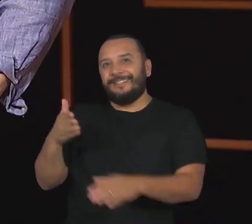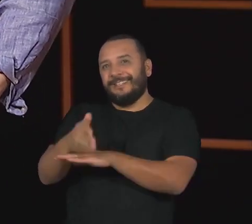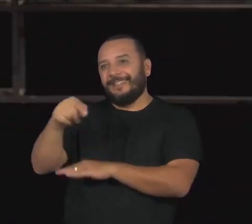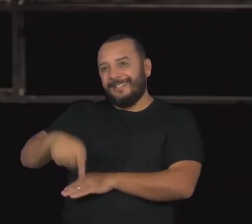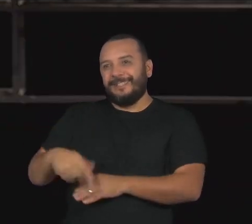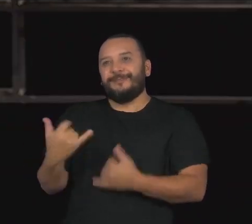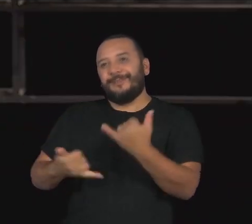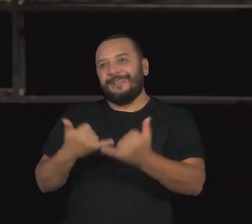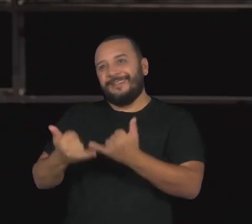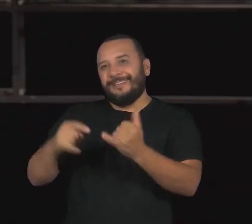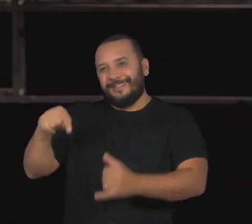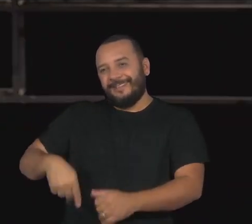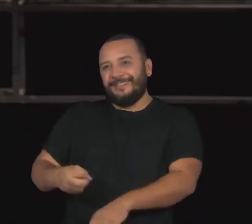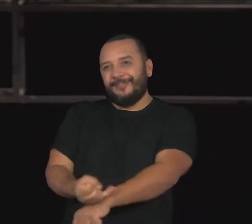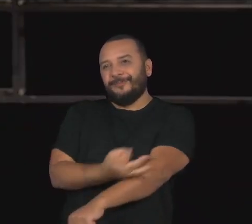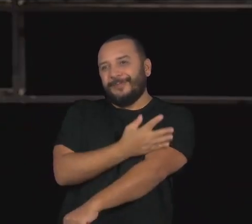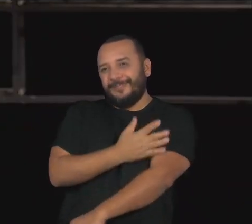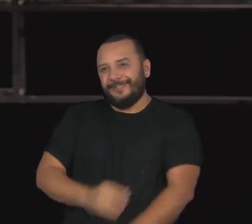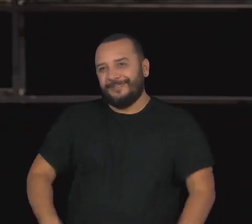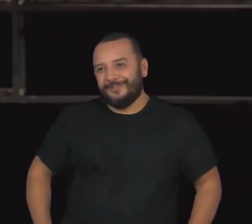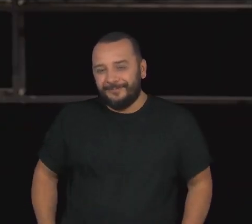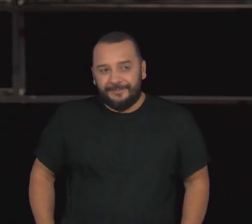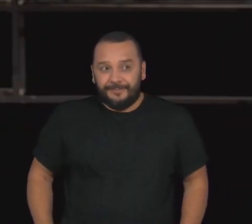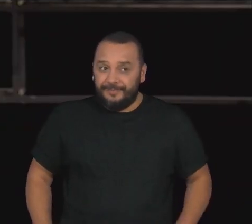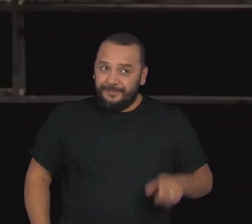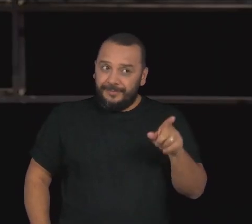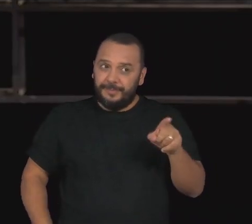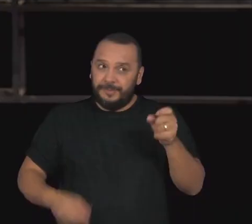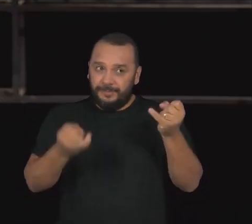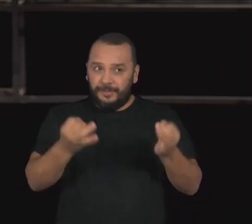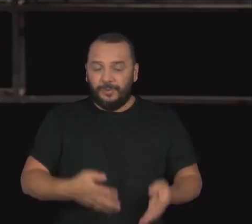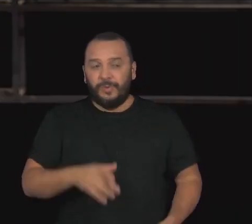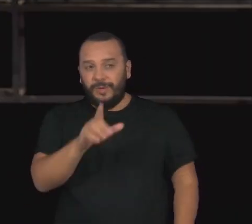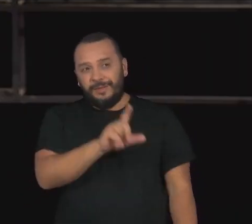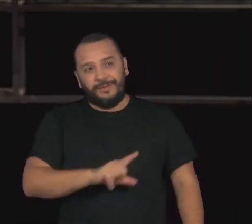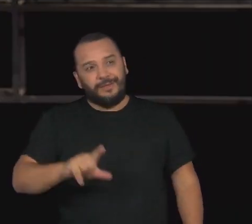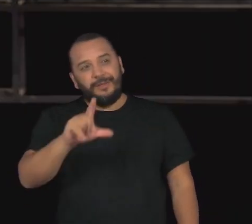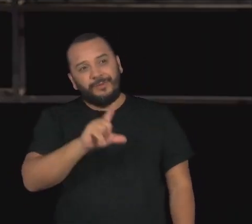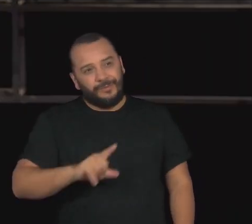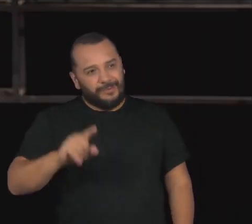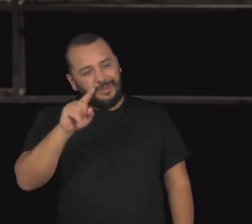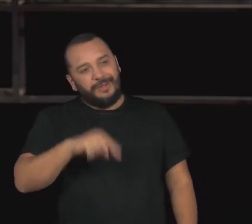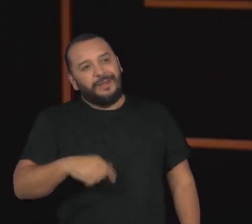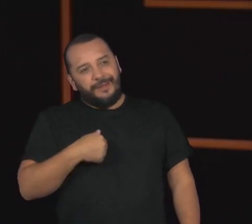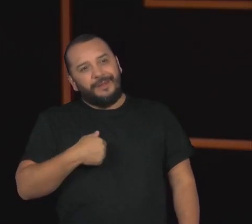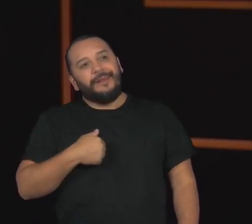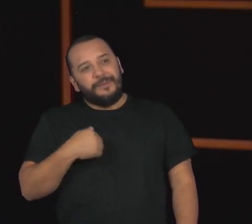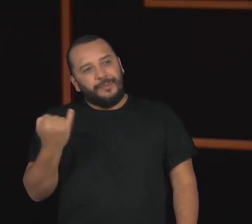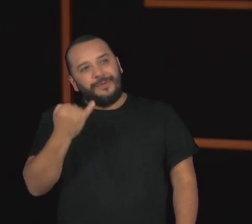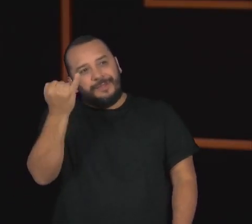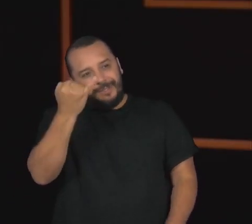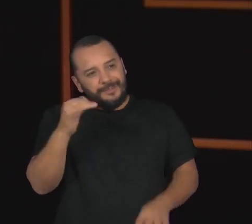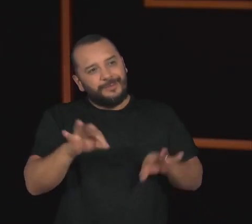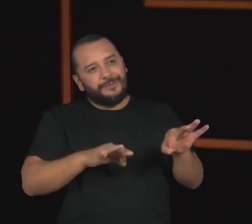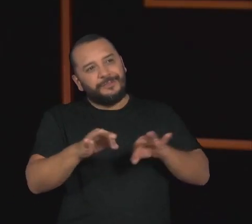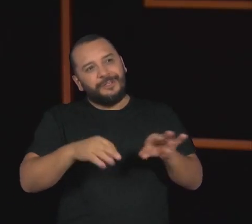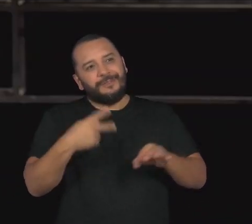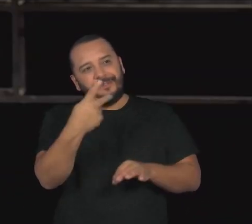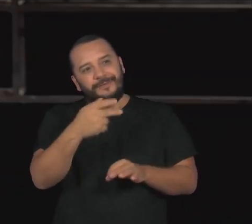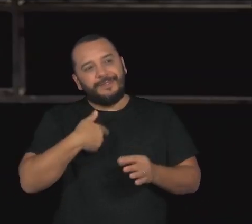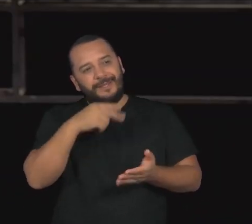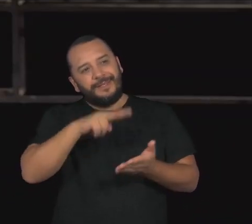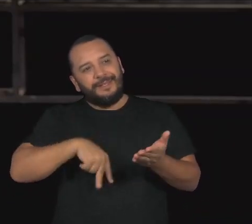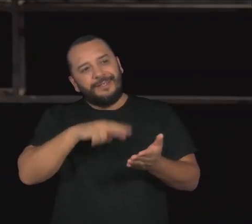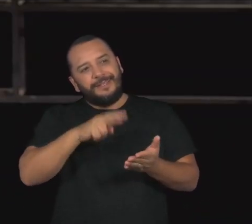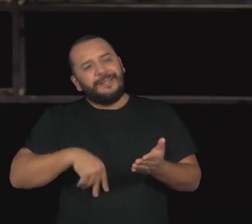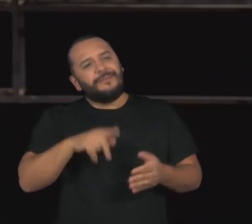Muito bom. E você diz que a literatura é o ponto de partida para os seus projetos, né? Você lia muito desde a infância. E que